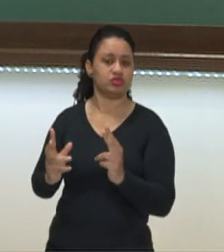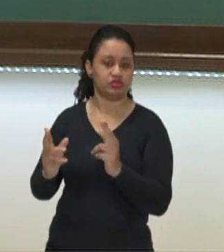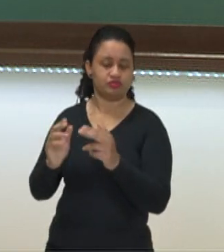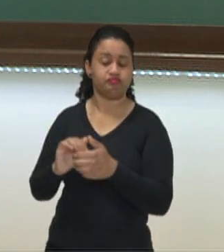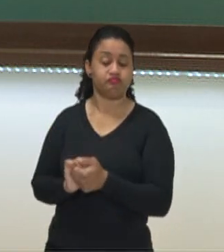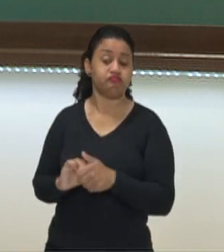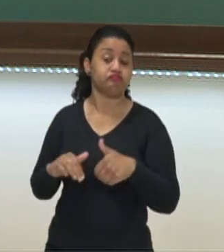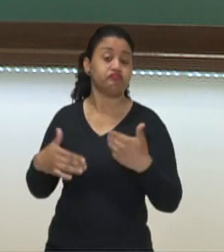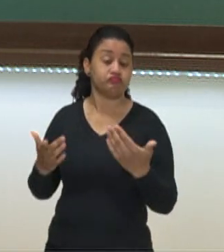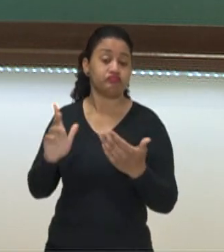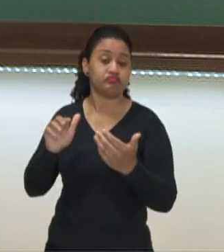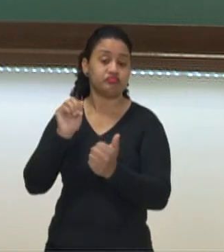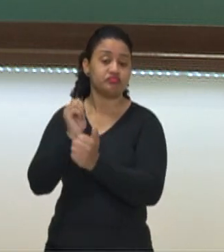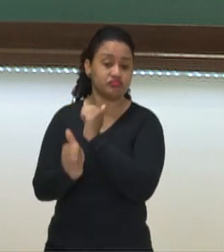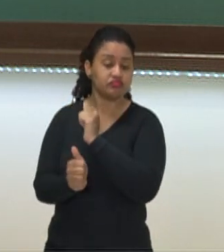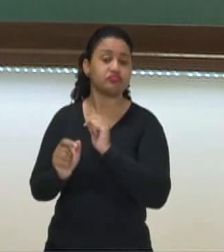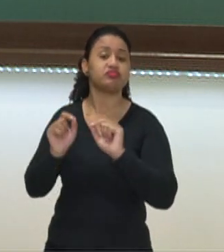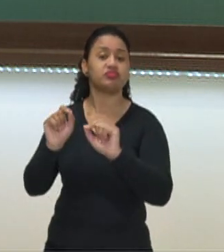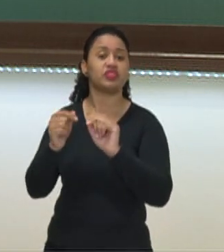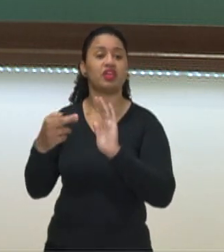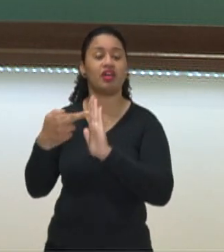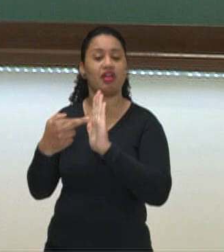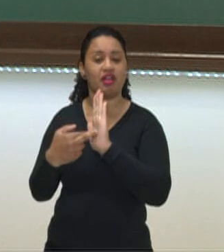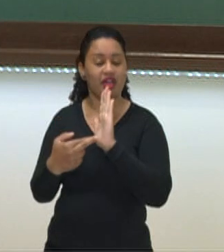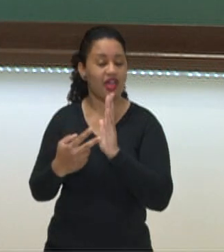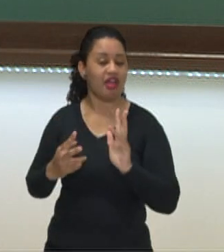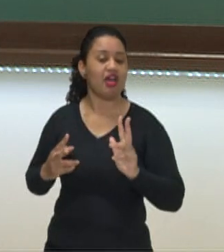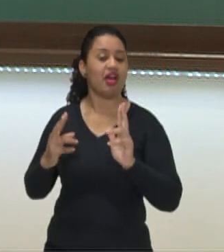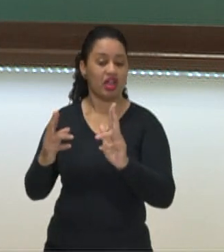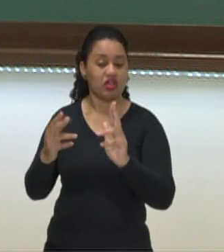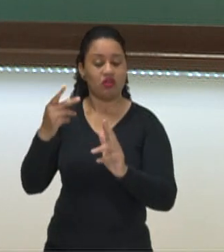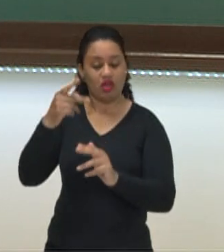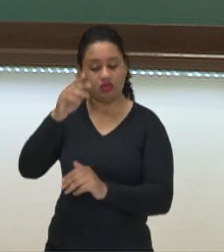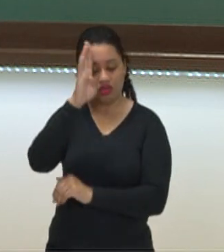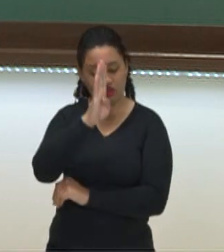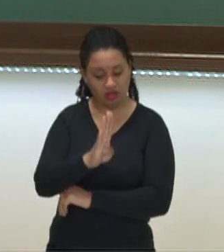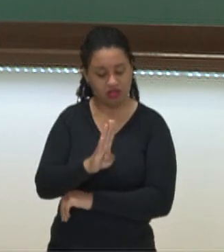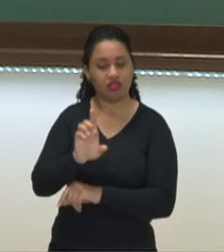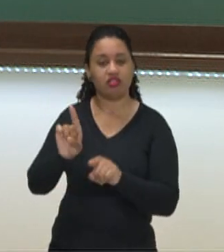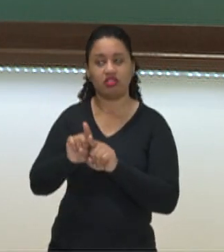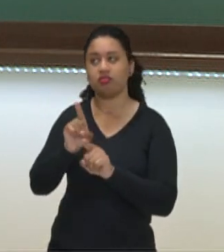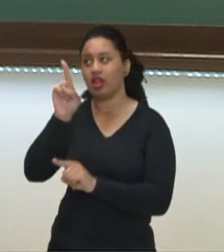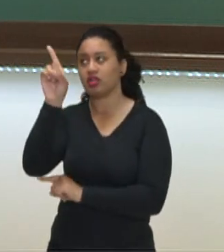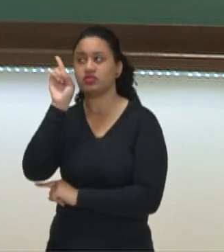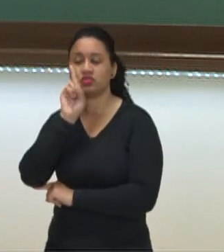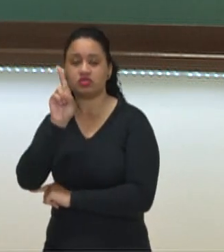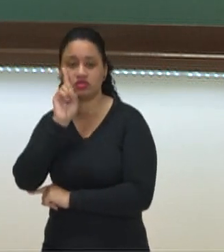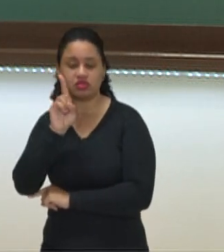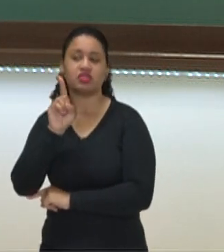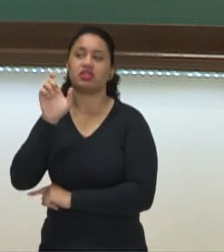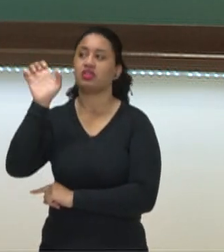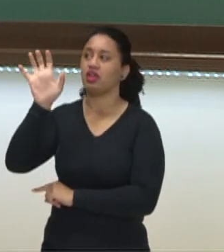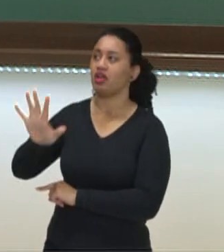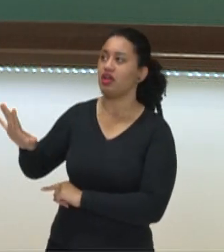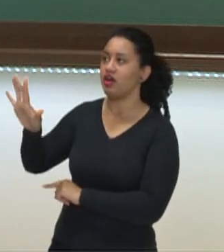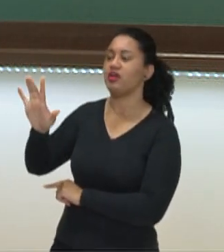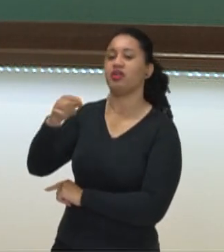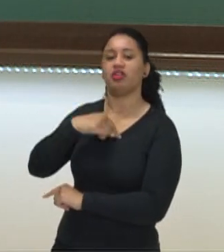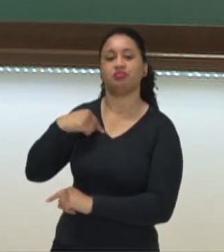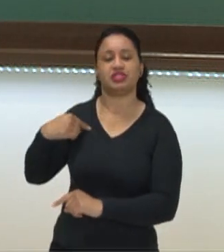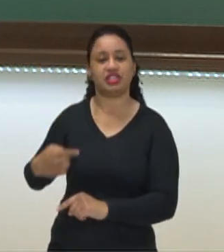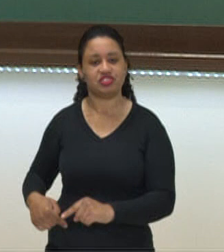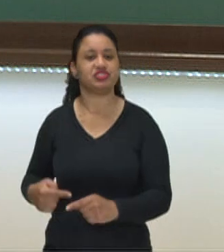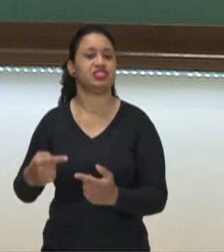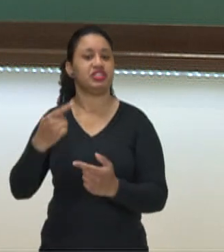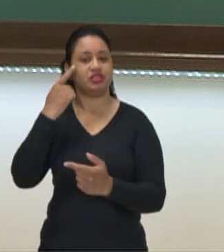ser considerado um esporte, a regra vai ser a mesma aqui no Brasil, nos Estados Unidos, na Europa, na China, no